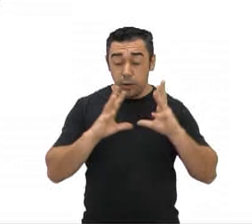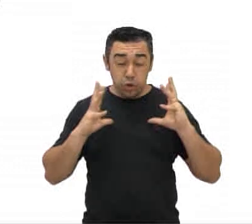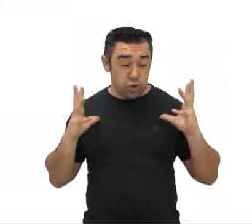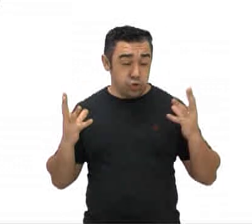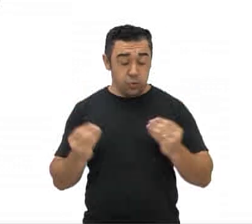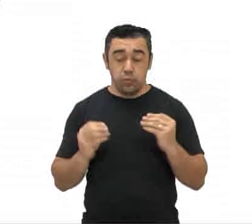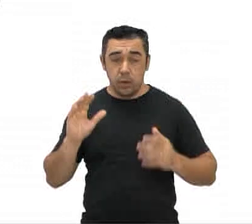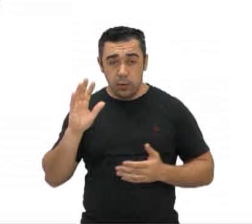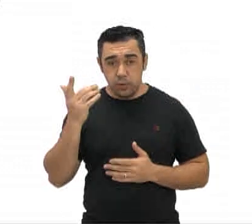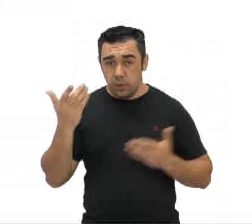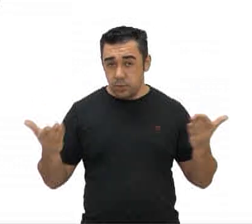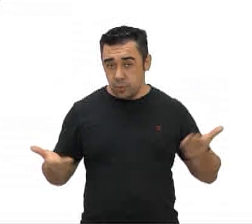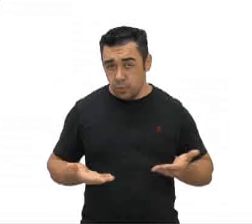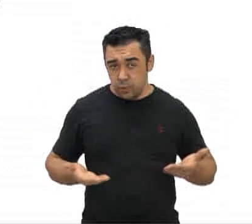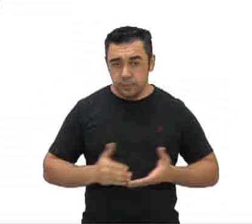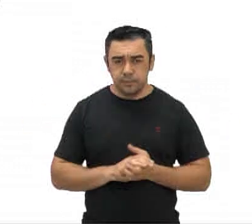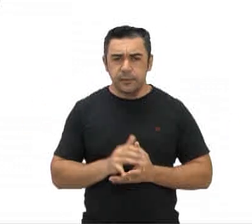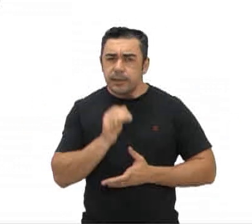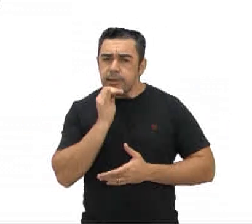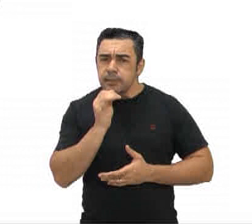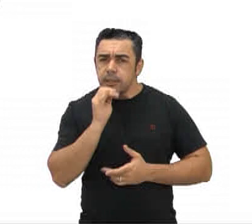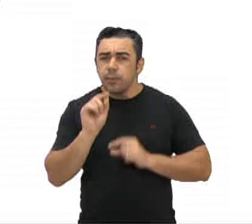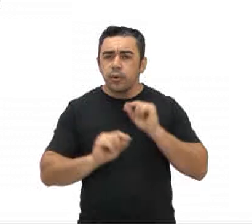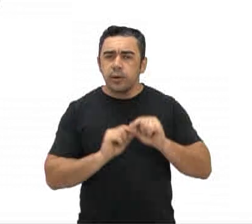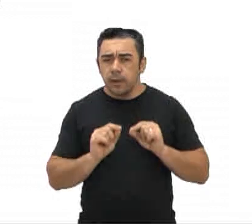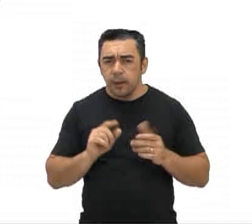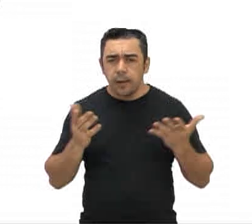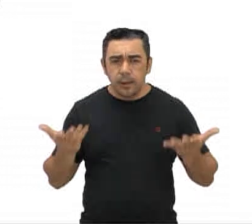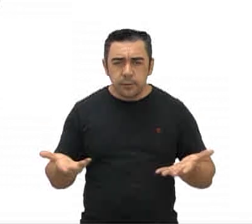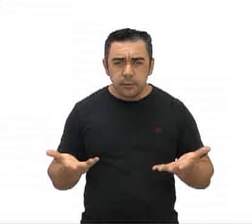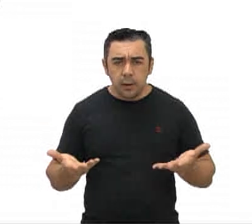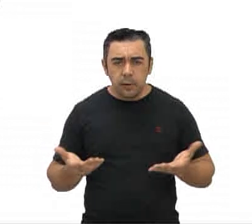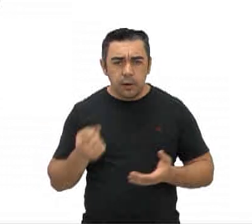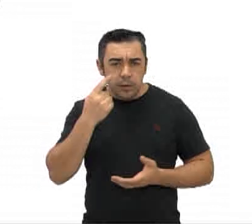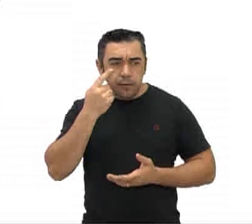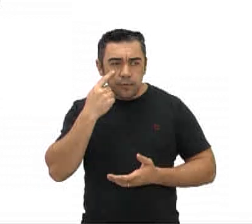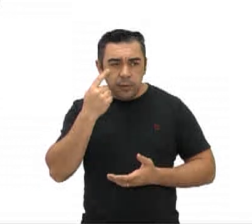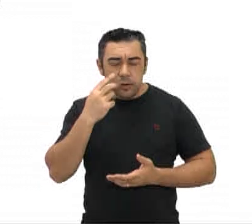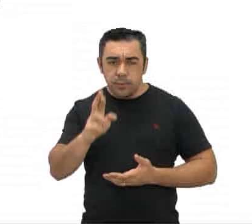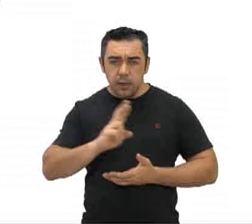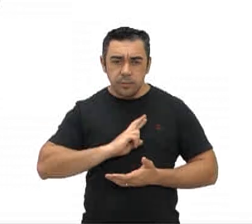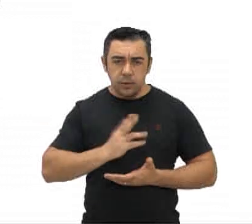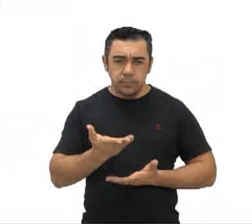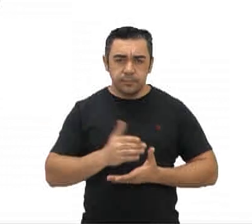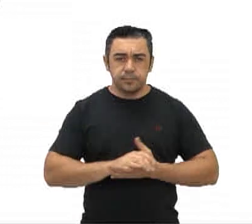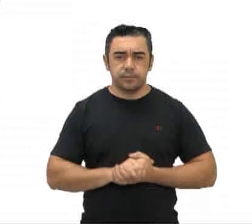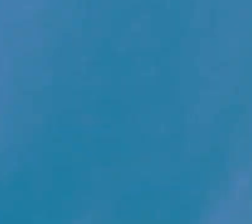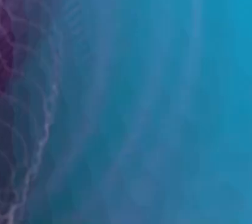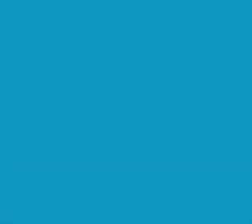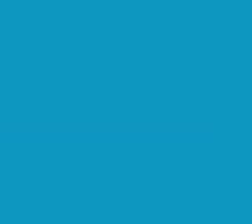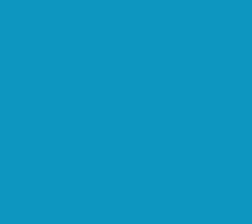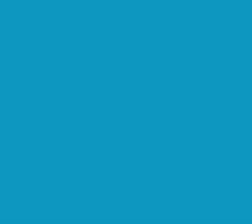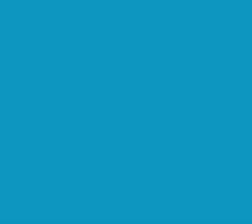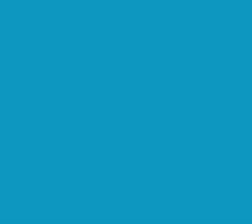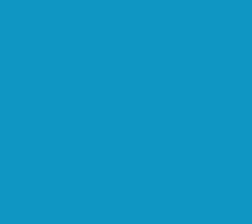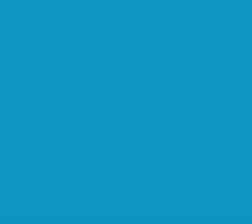vivos atualmente existentes. Um exemplo de tal processo é qual? Veja as alternativas e me diga.